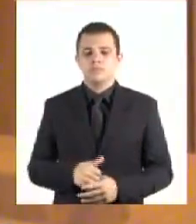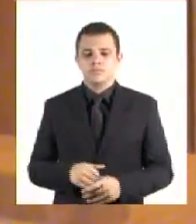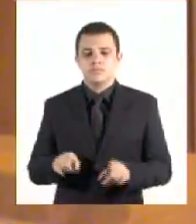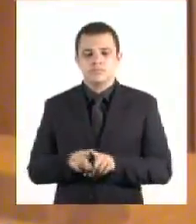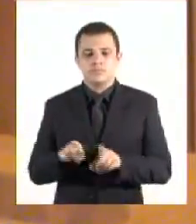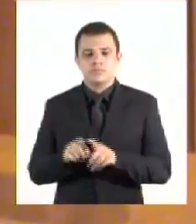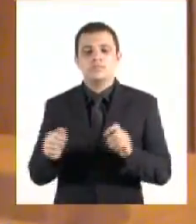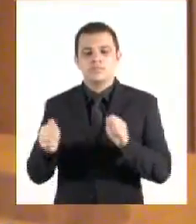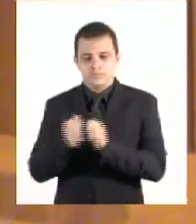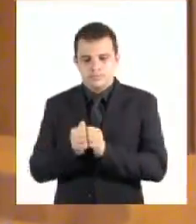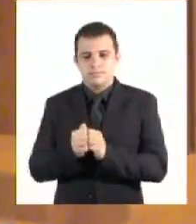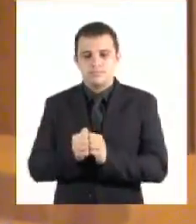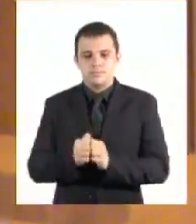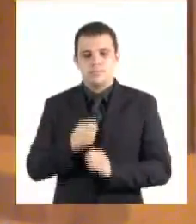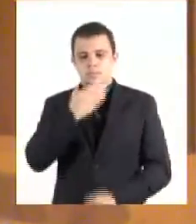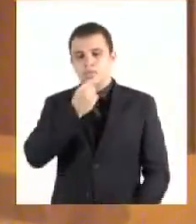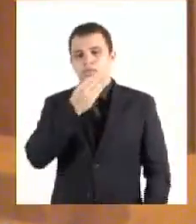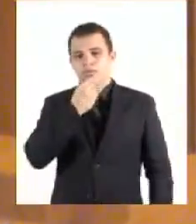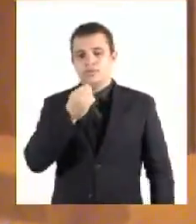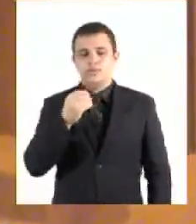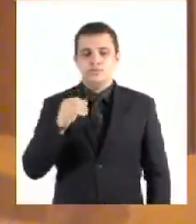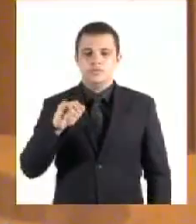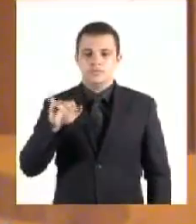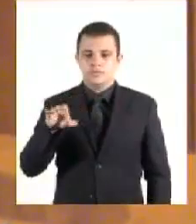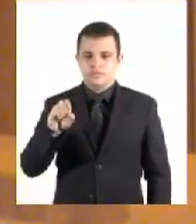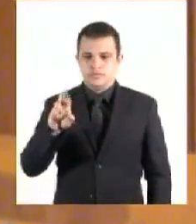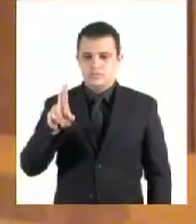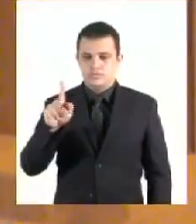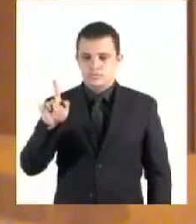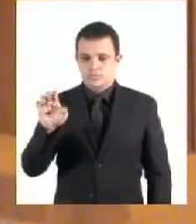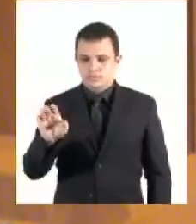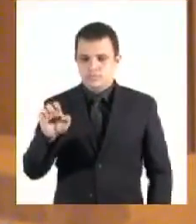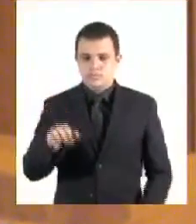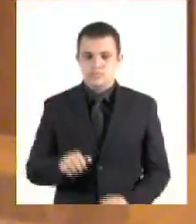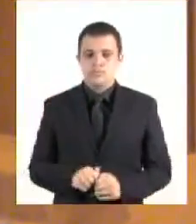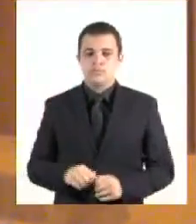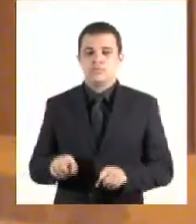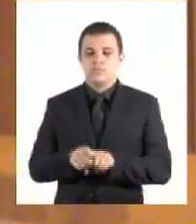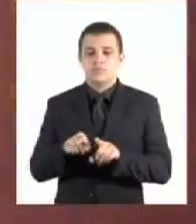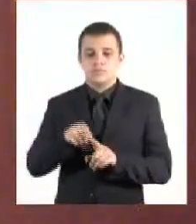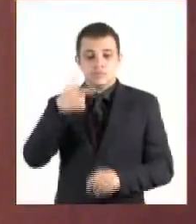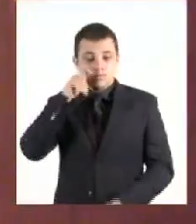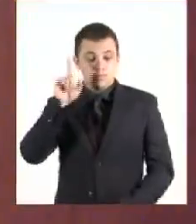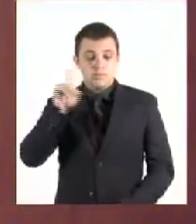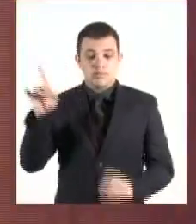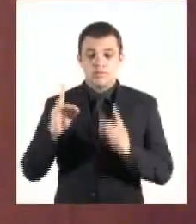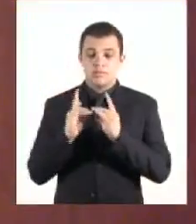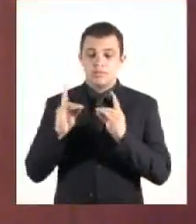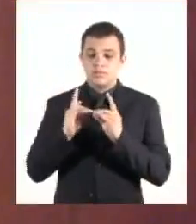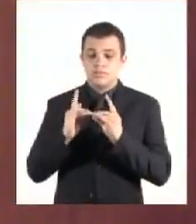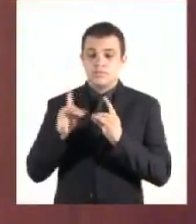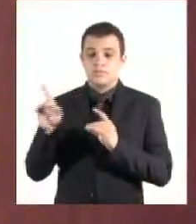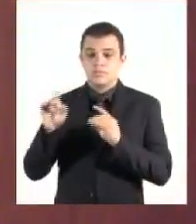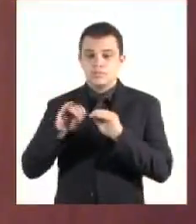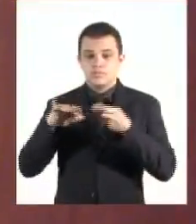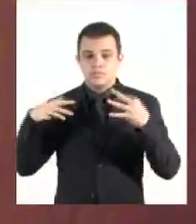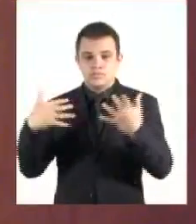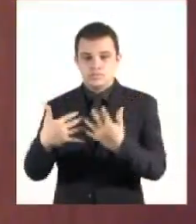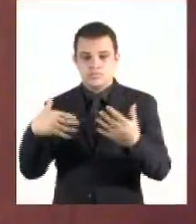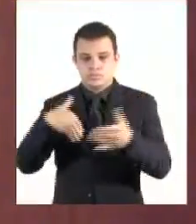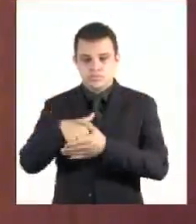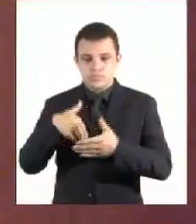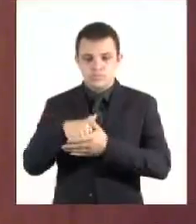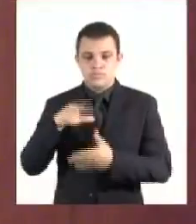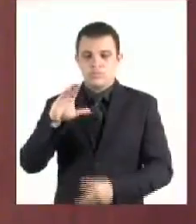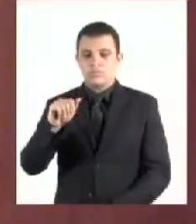Aragão, e ainda ontem no velório também, lá no estádio Castelão, conversei com Técio Dominici,